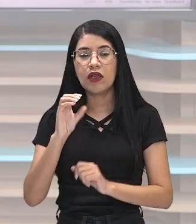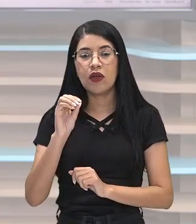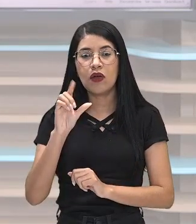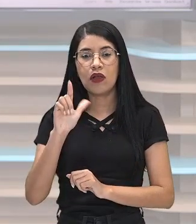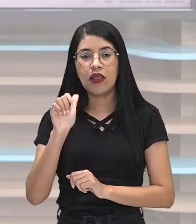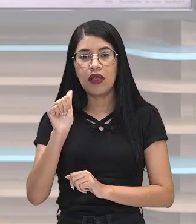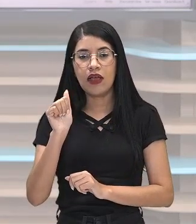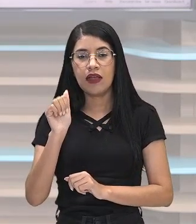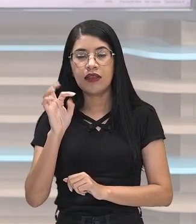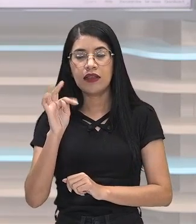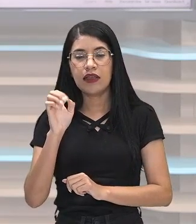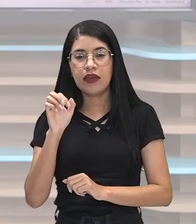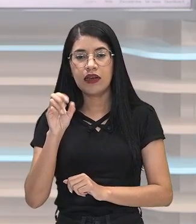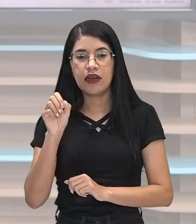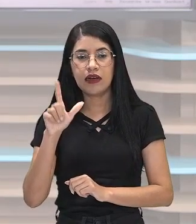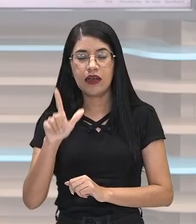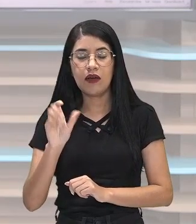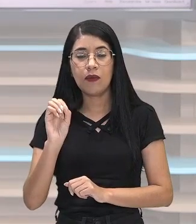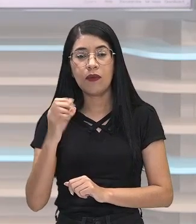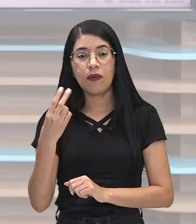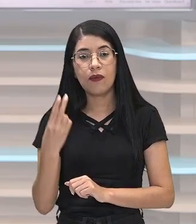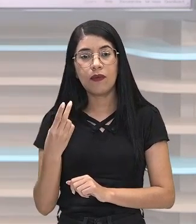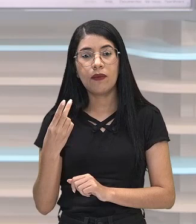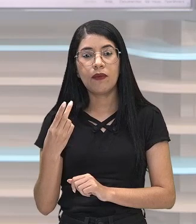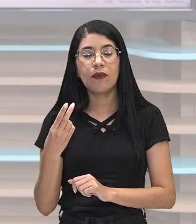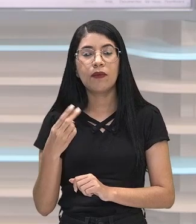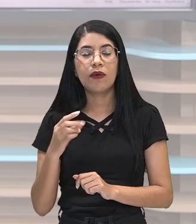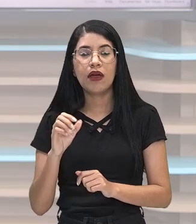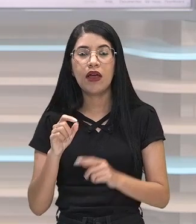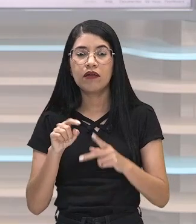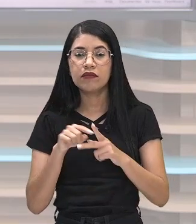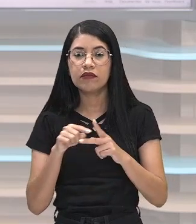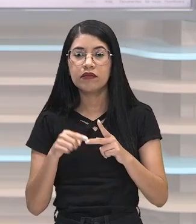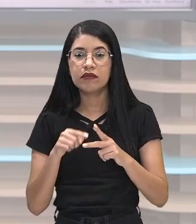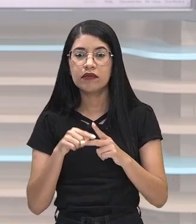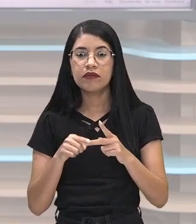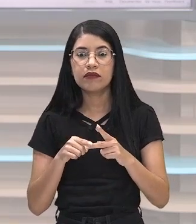colaterais ou ângulos